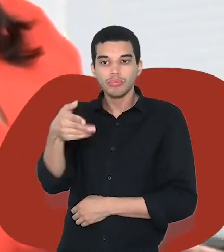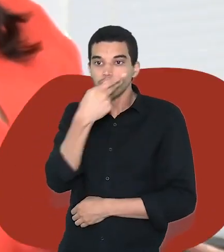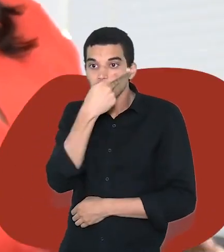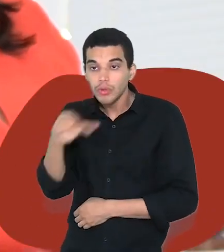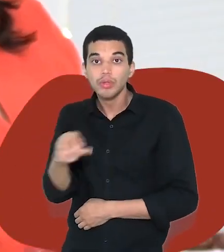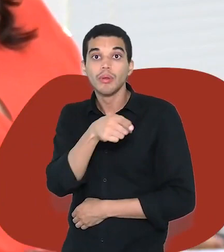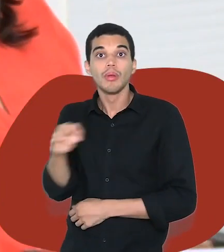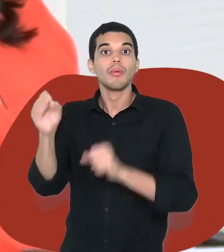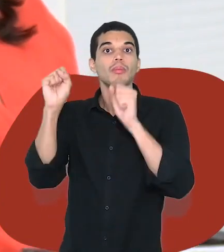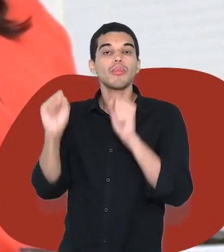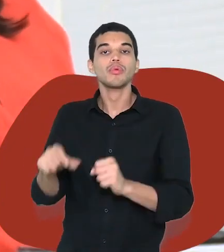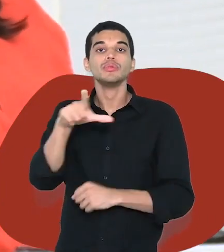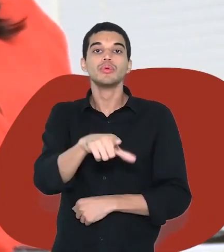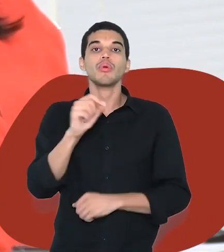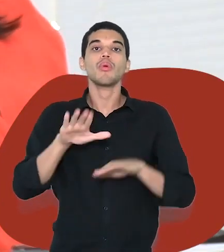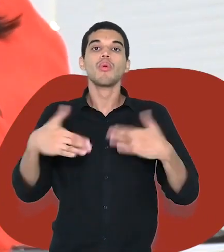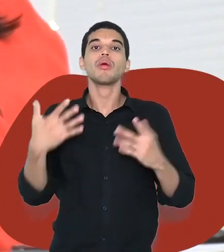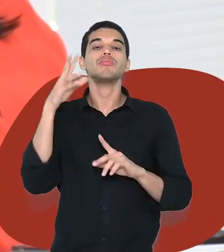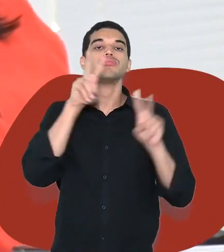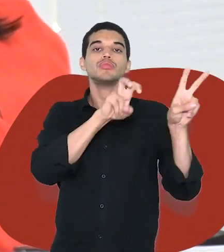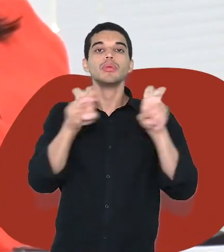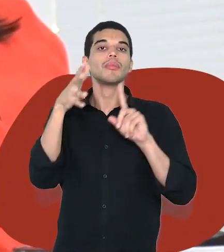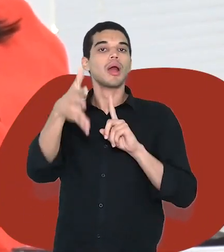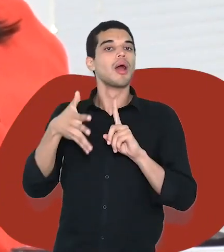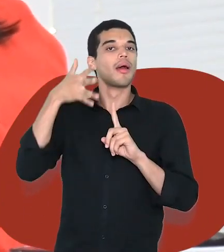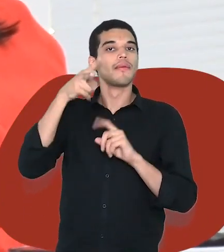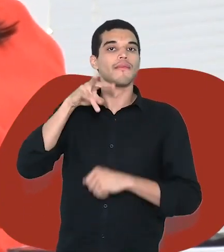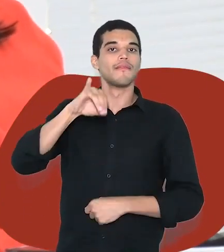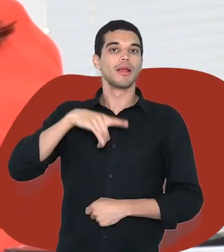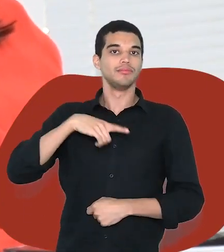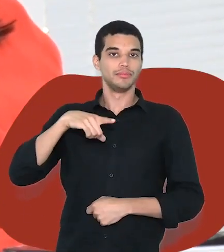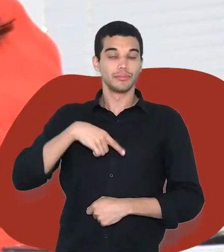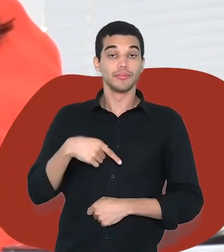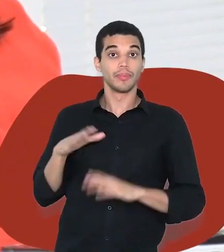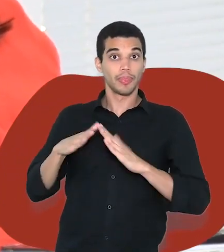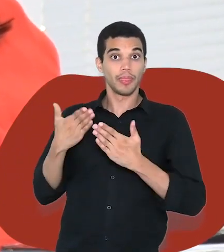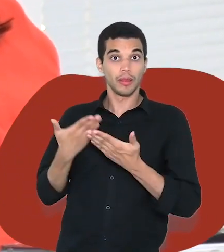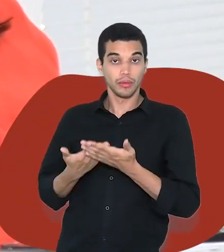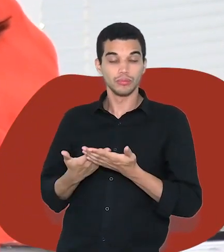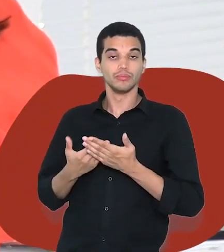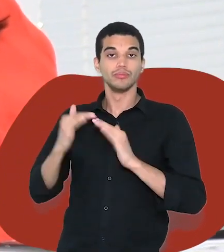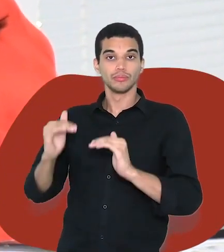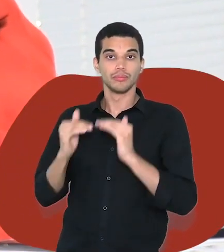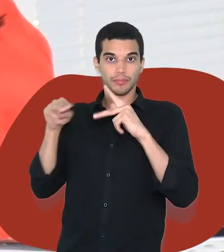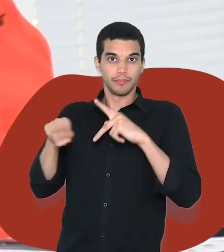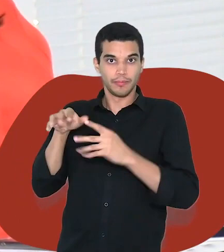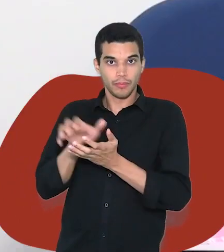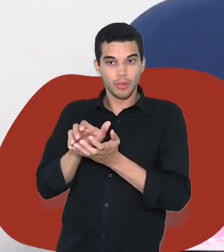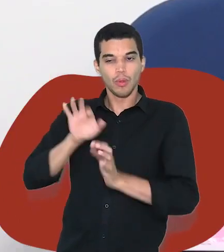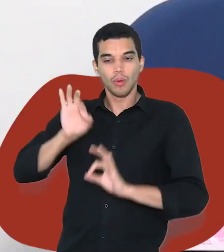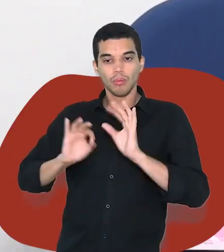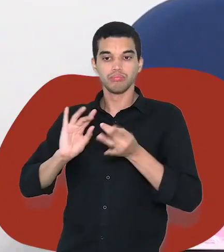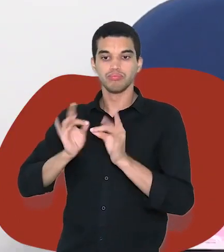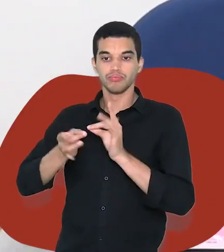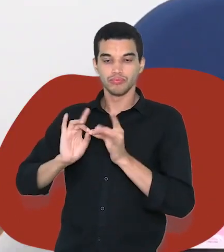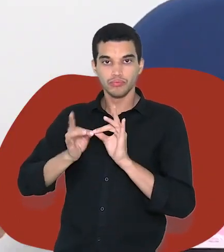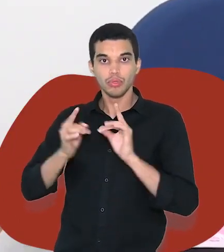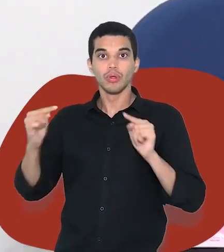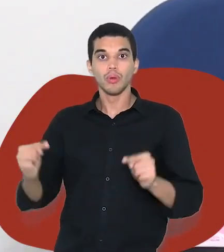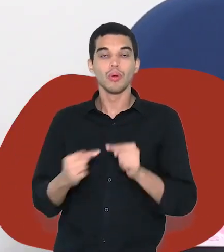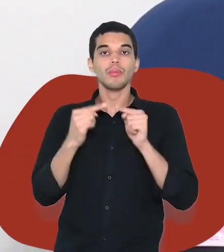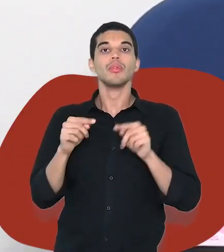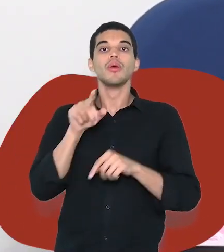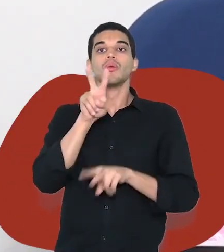visitadas poderem escolher, através da Escola Superior do MPPE, a realização de oficinas que abordem temas